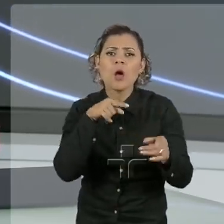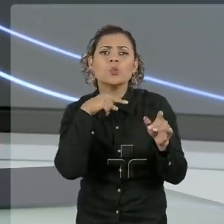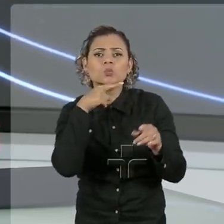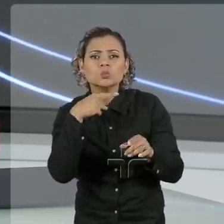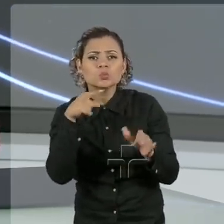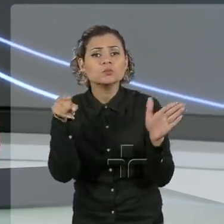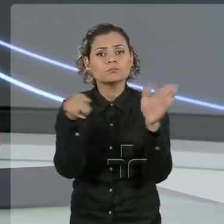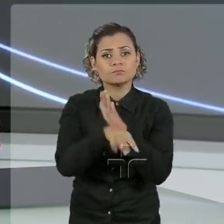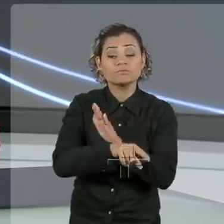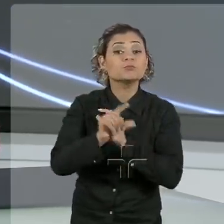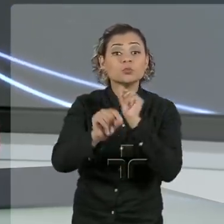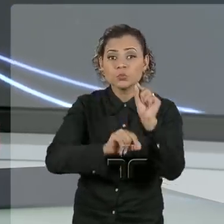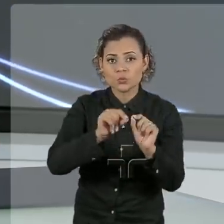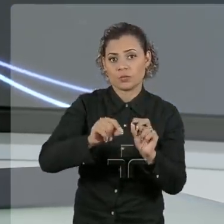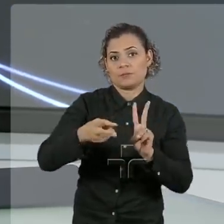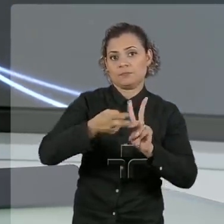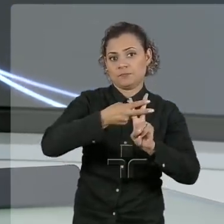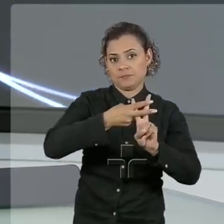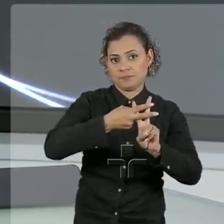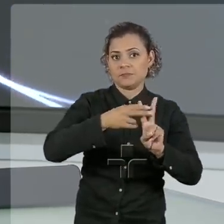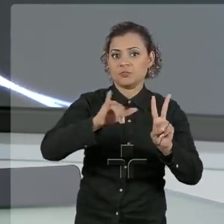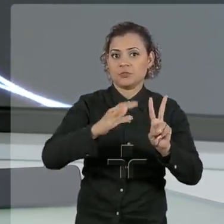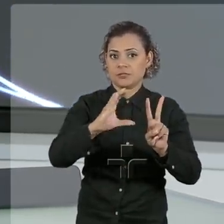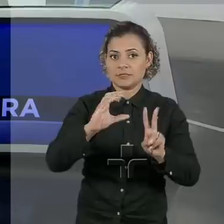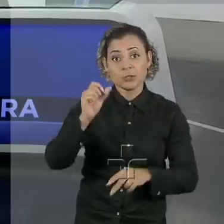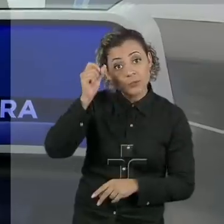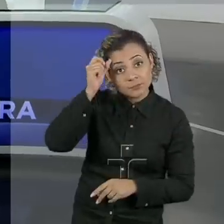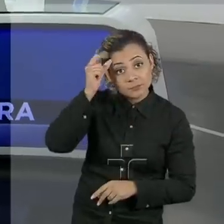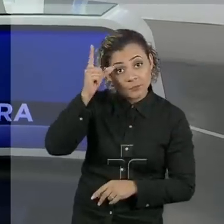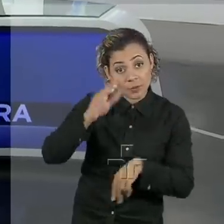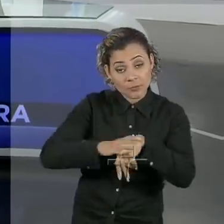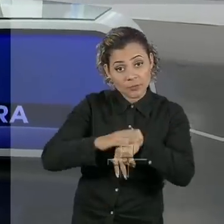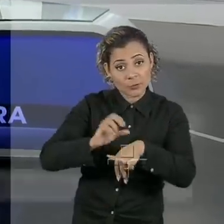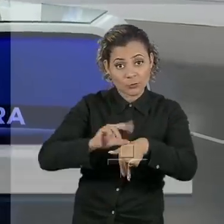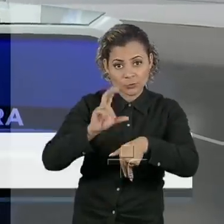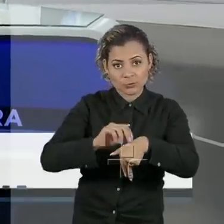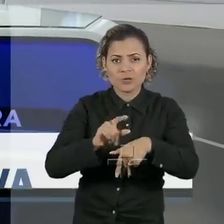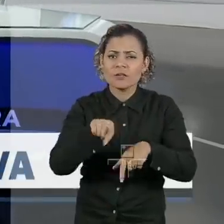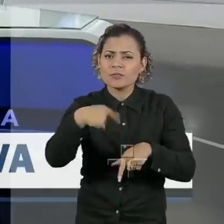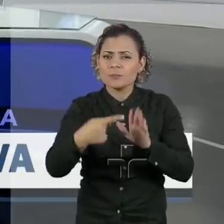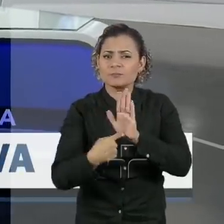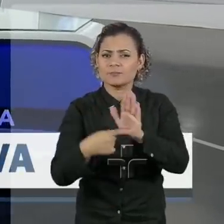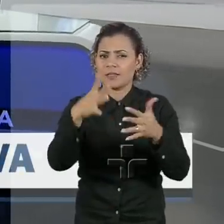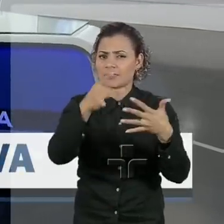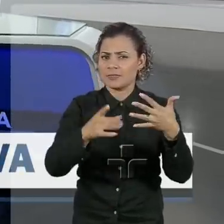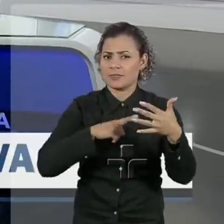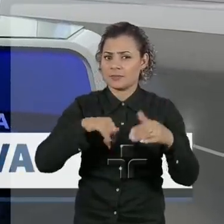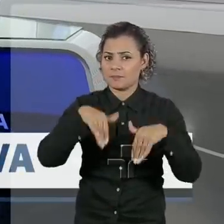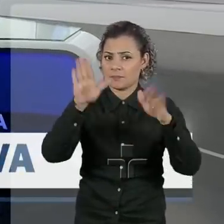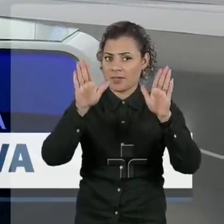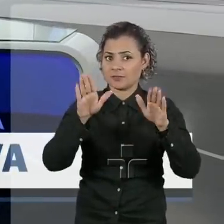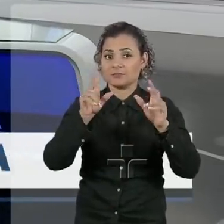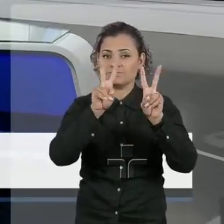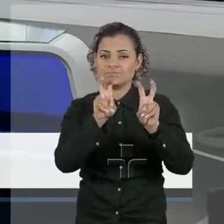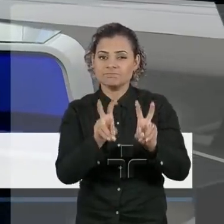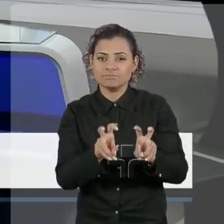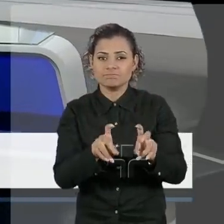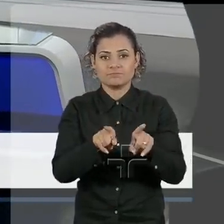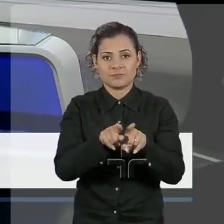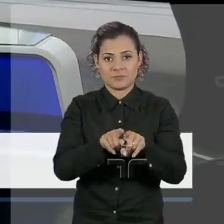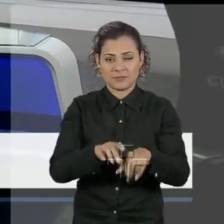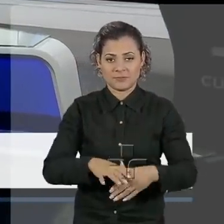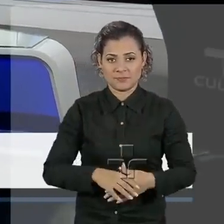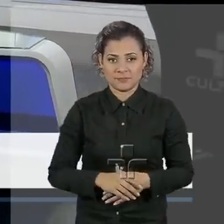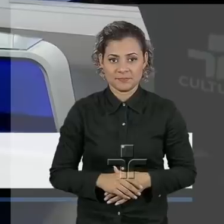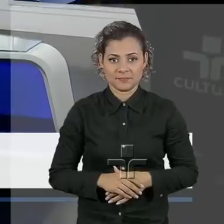comentários pelo Twitter na hashtag Jornal da Cultura. Aguarde só um instante que nós voltaremos já já com todos esses assuntos e muito